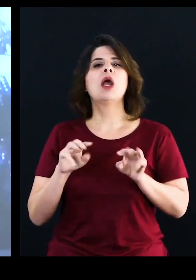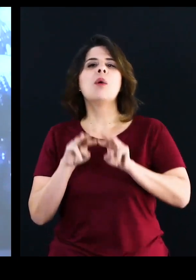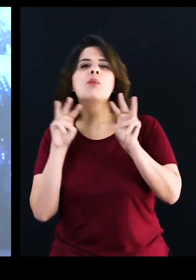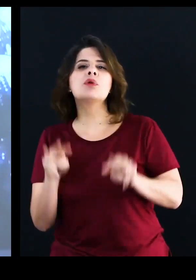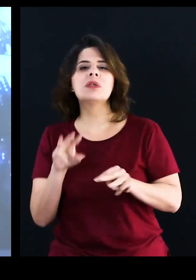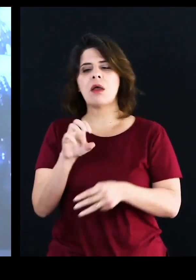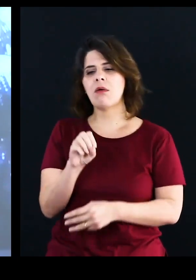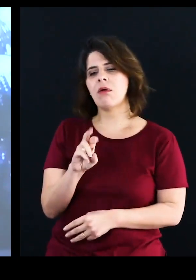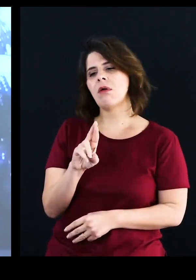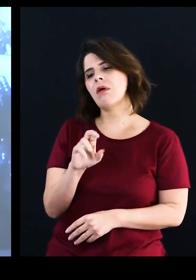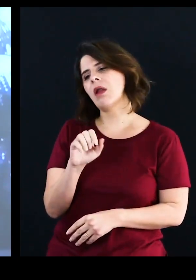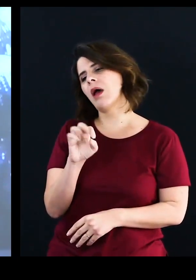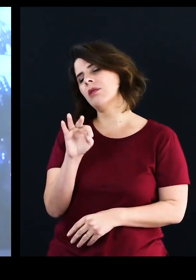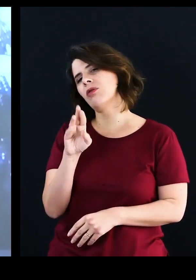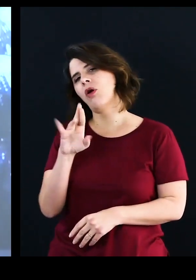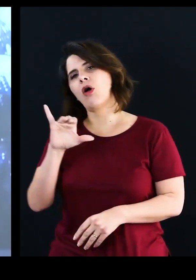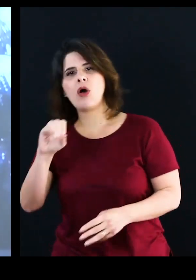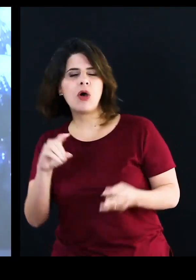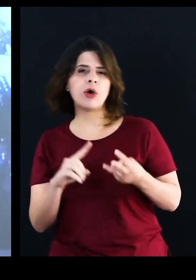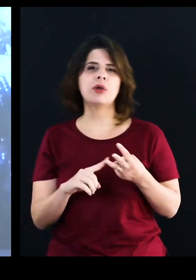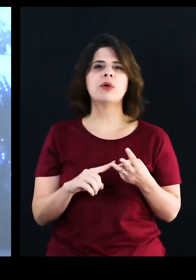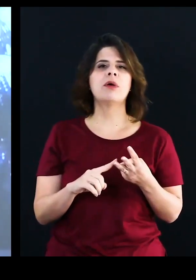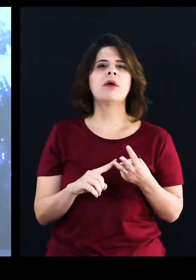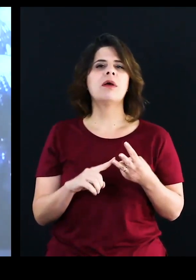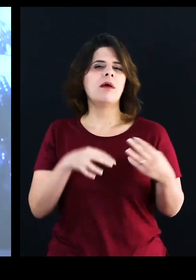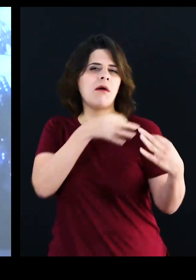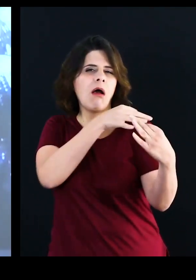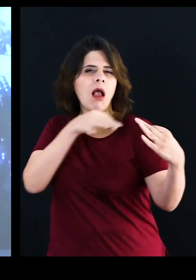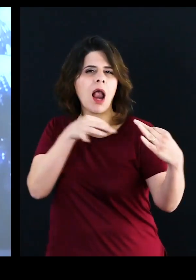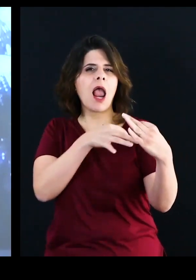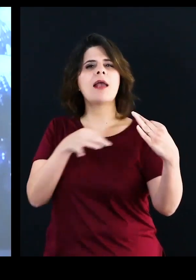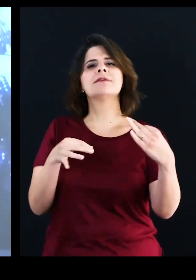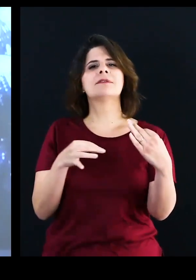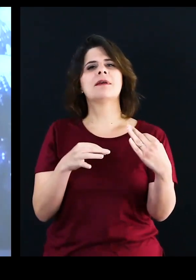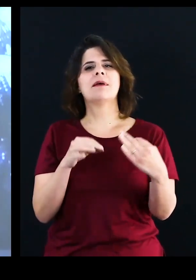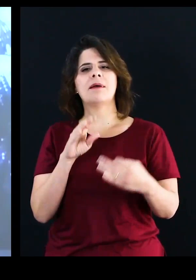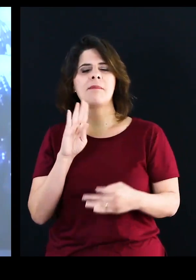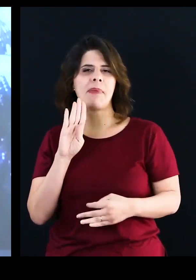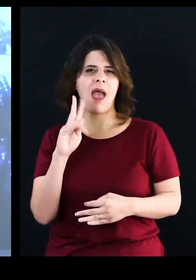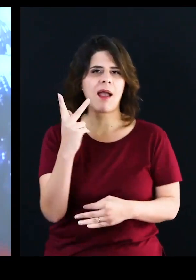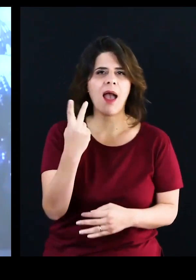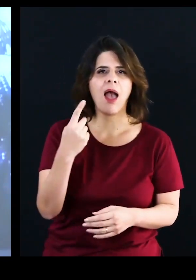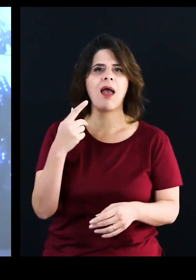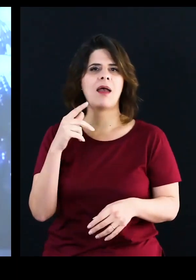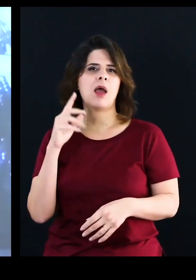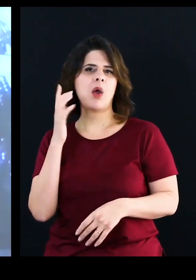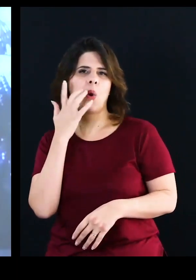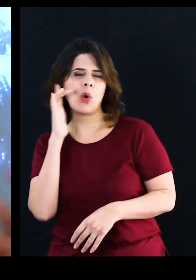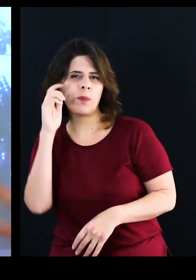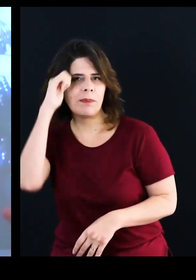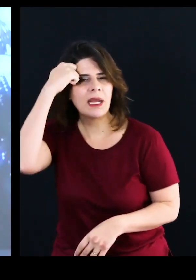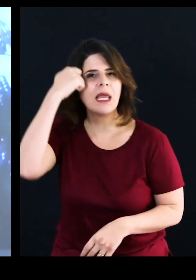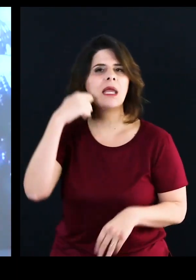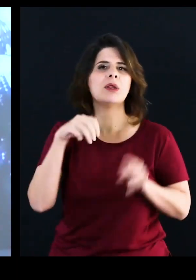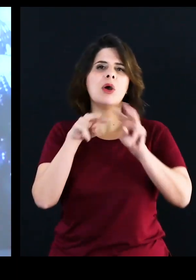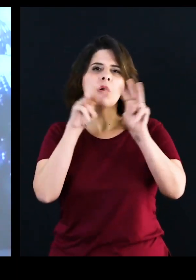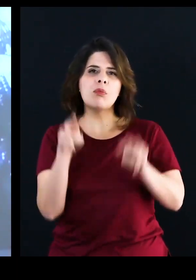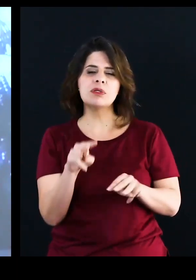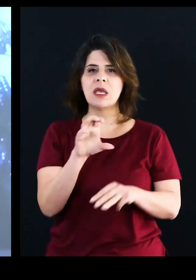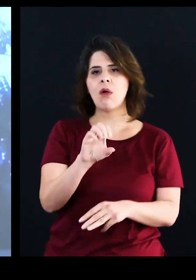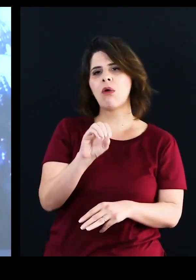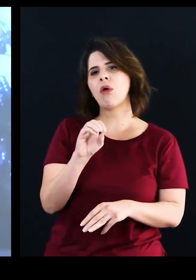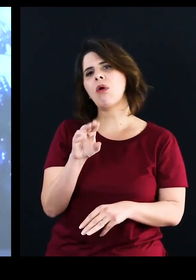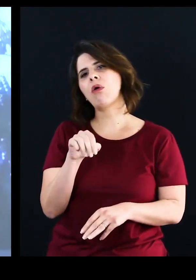Belo Horizonte, a Orquestra de Ouro Preto, o Museu de Congonhas, o Museu de Mariana. Ou seja, o Estado de Minas é um